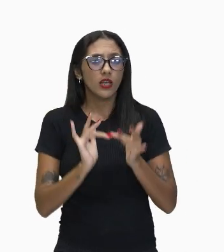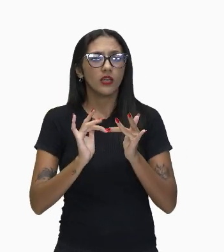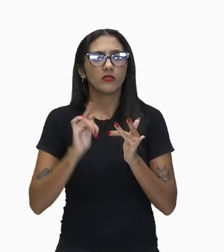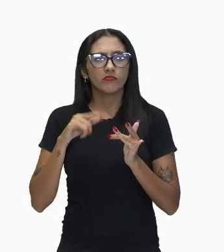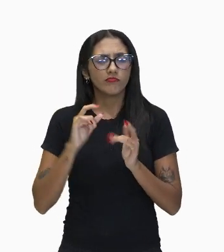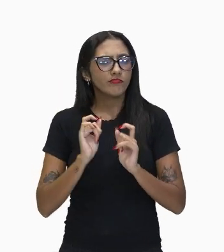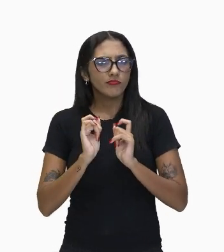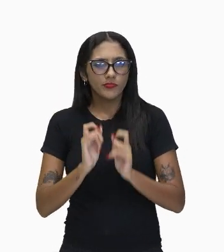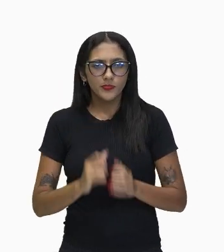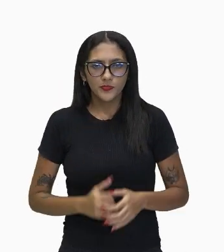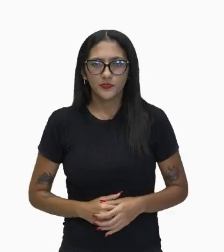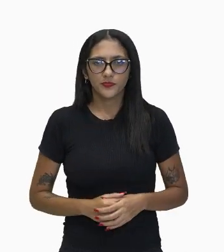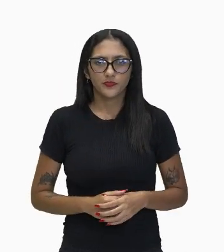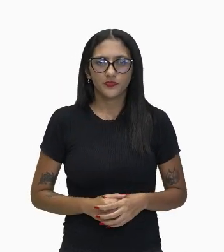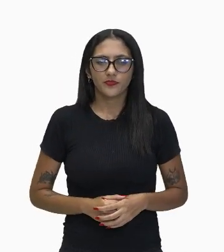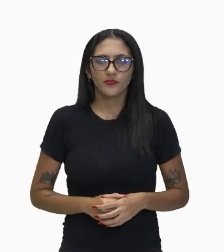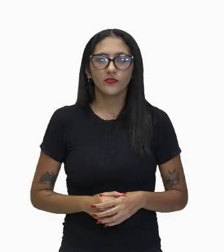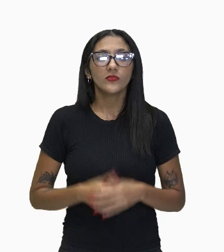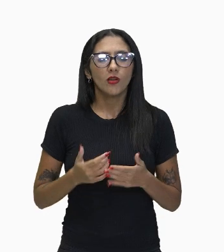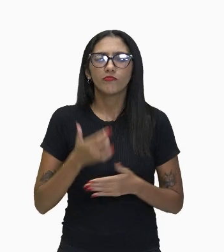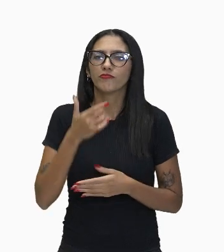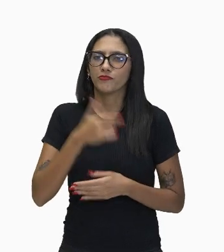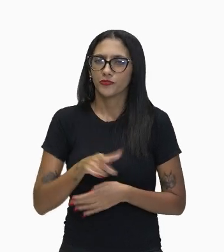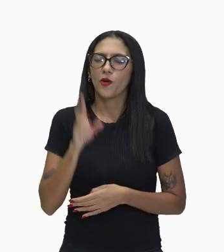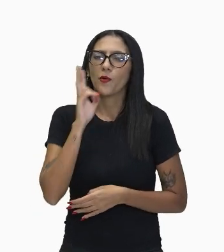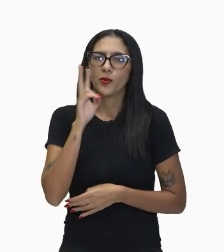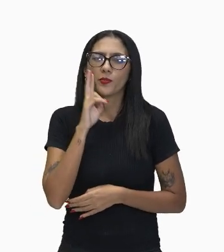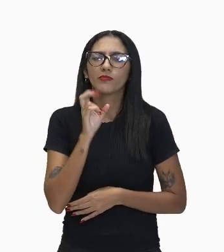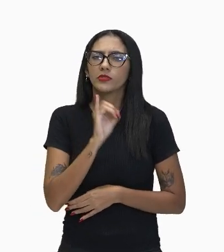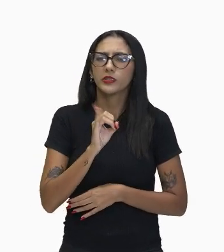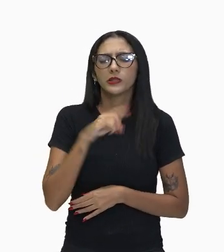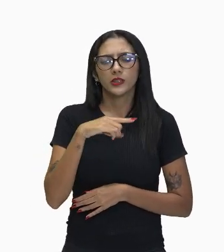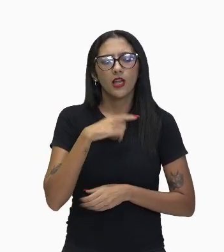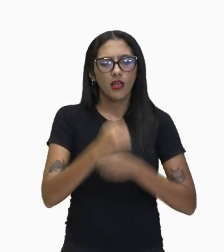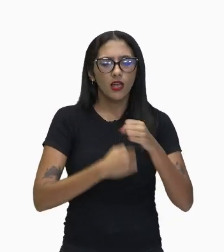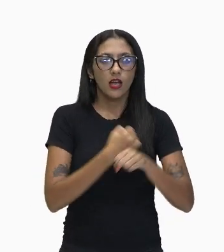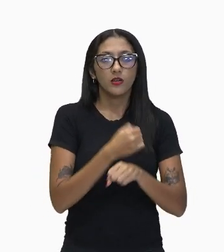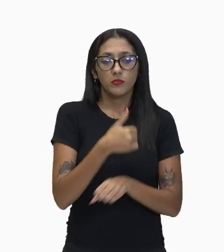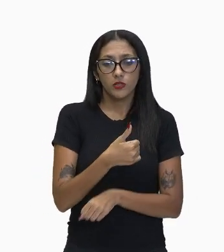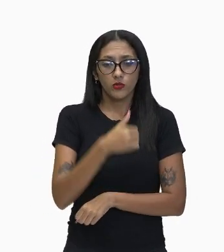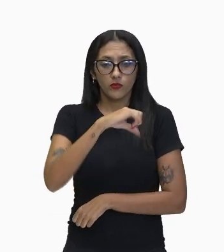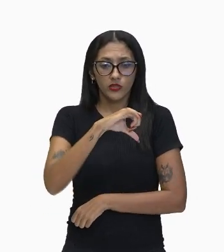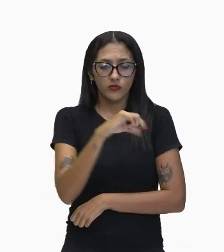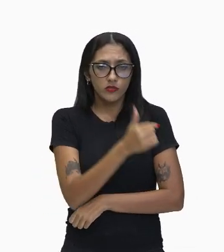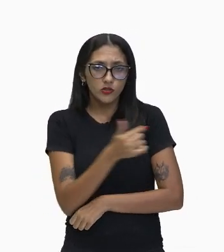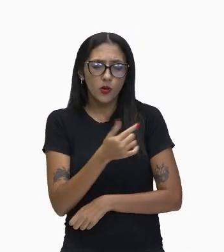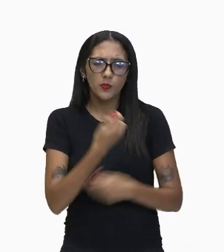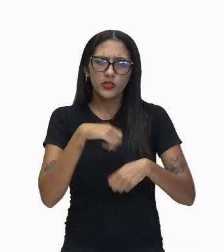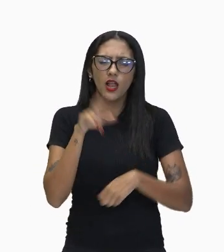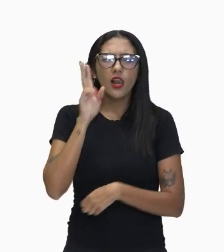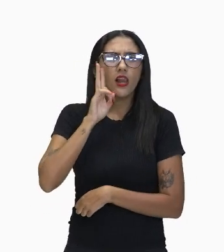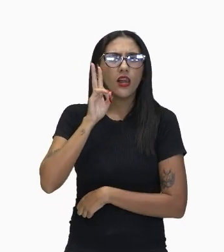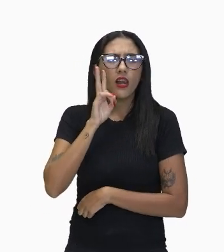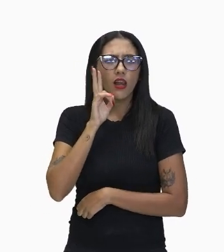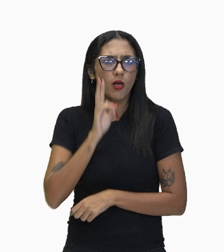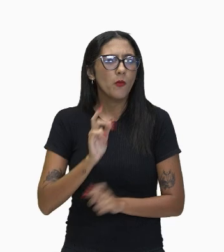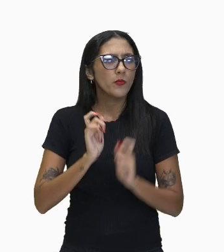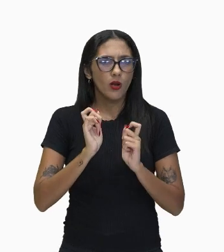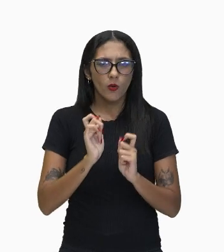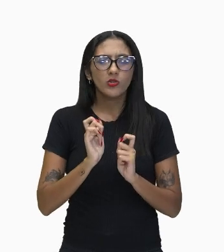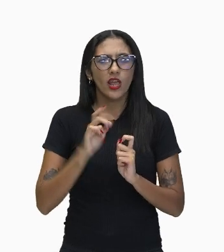apresentar? Então, novamente, se estamos em 1922, nós temos que pensar nos seguintes contextos. Vamos lá, vamos